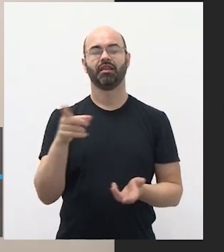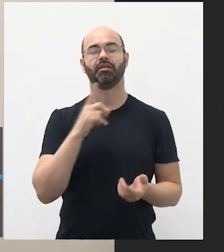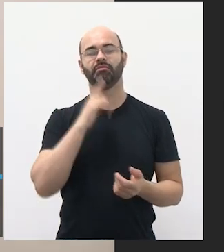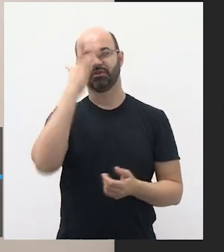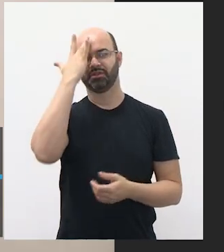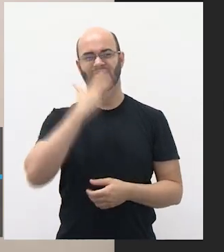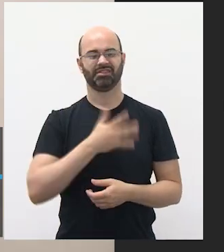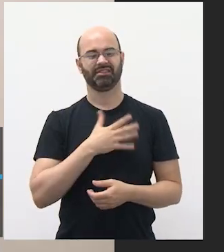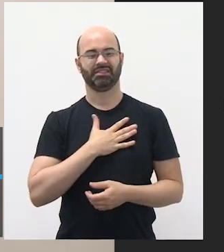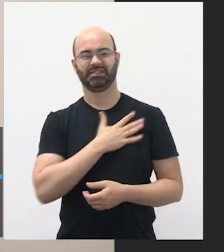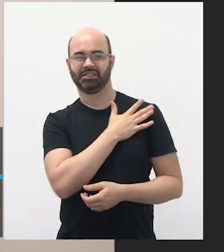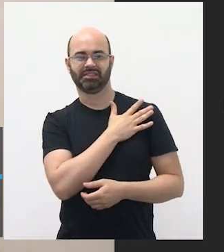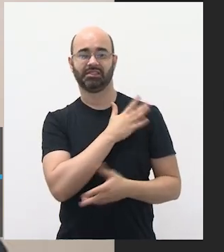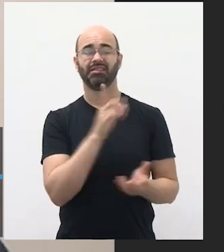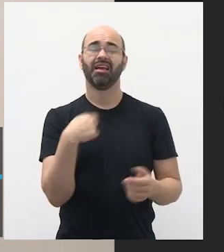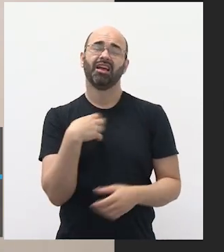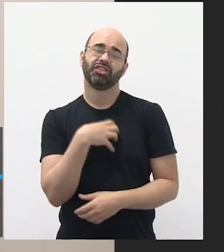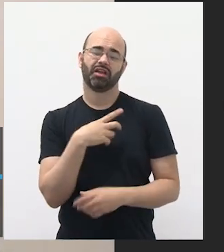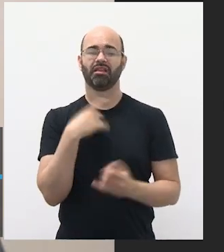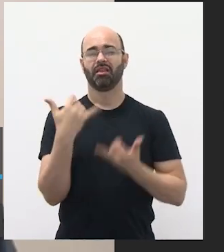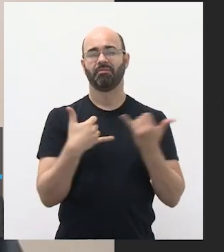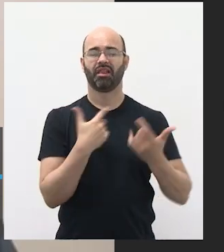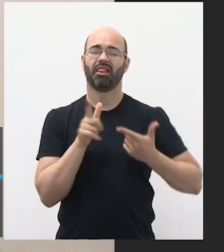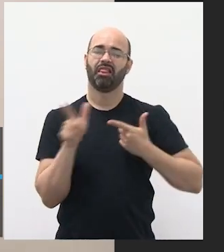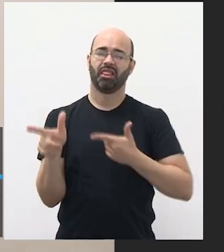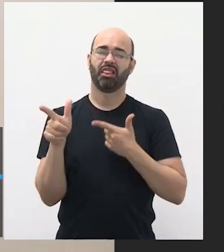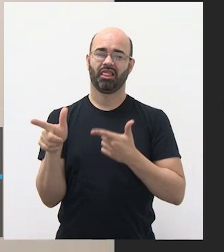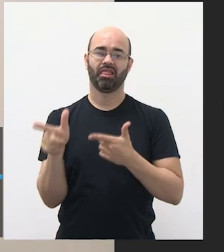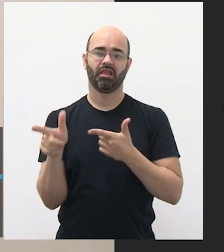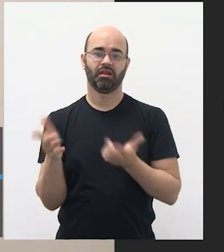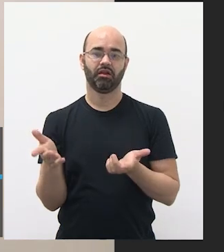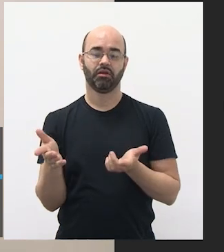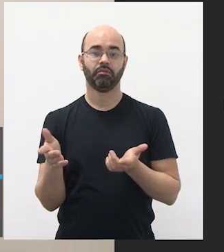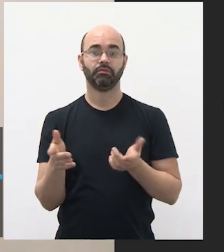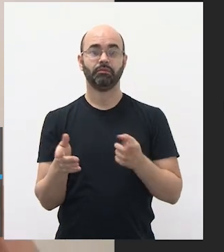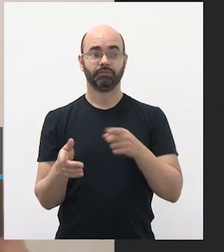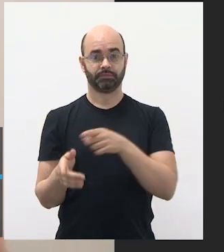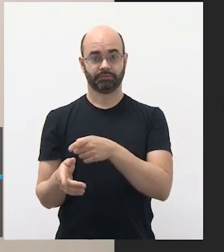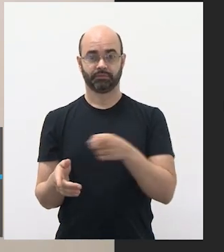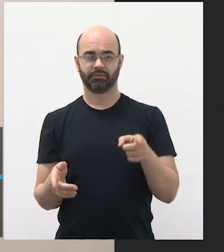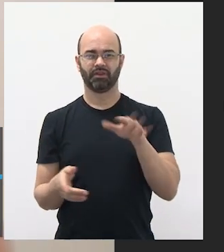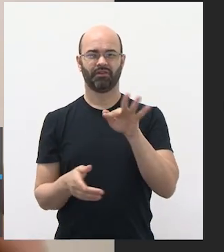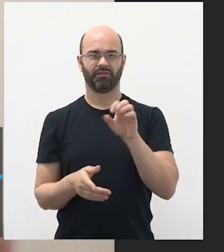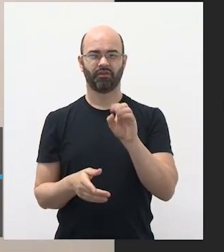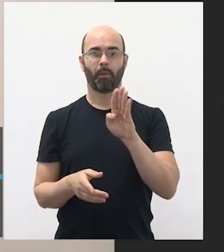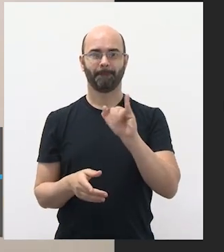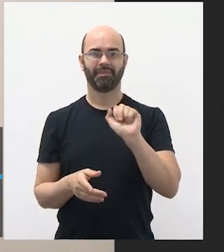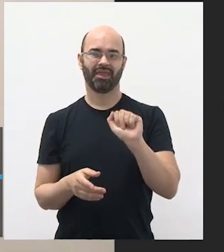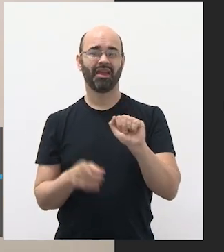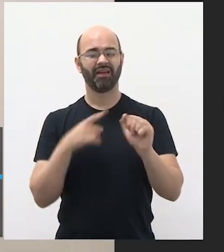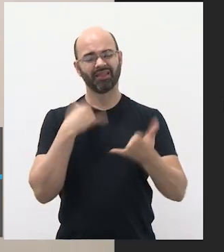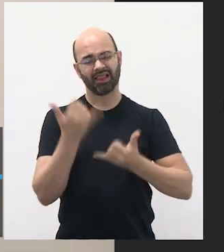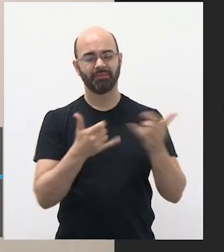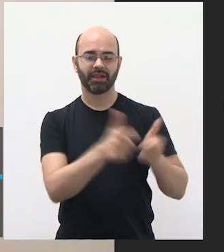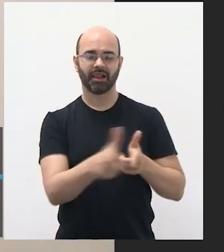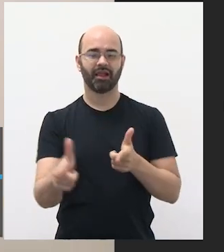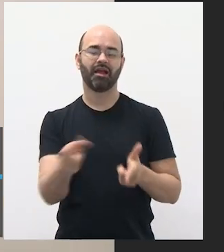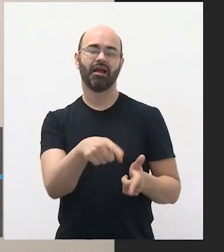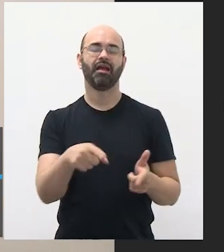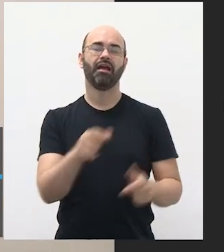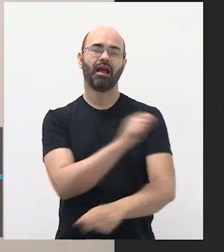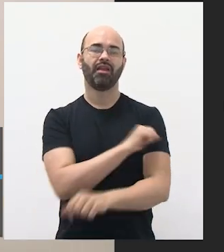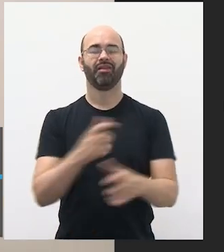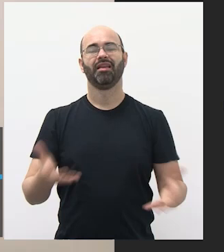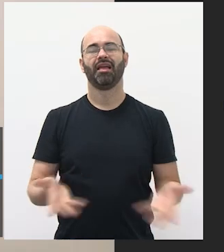meu jeito, eu quis fazer uma brincadeirinha para conseguir deixar os estudantes mais leves. A gente precisa estar